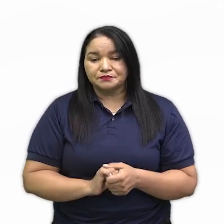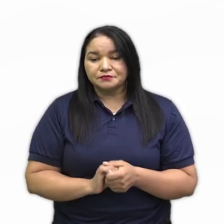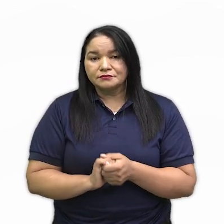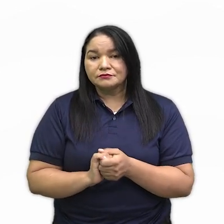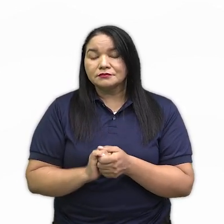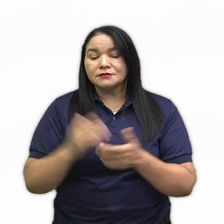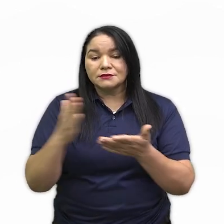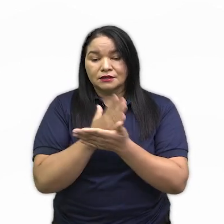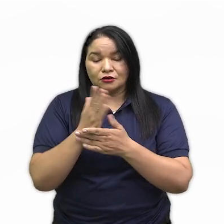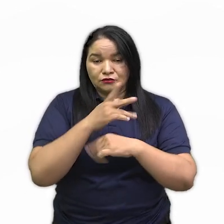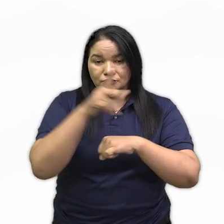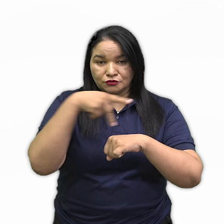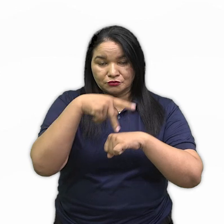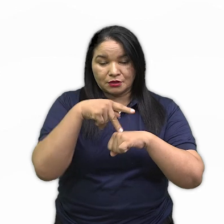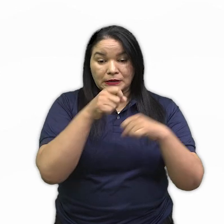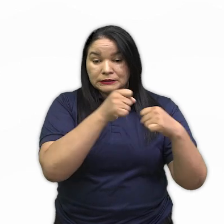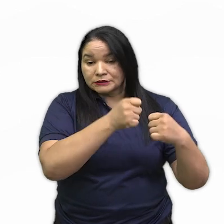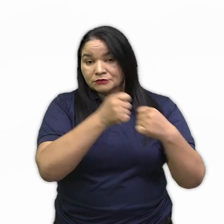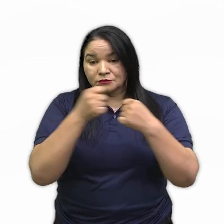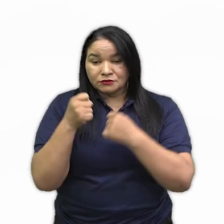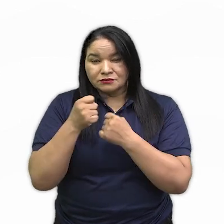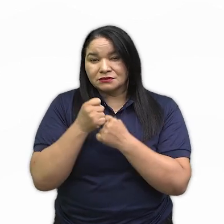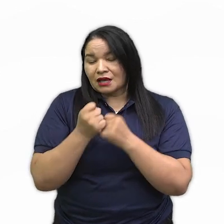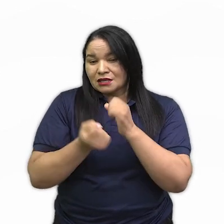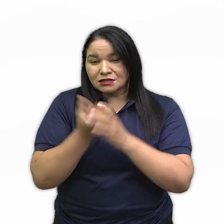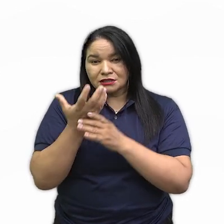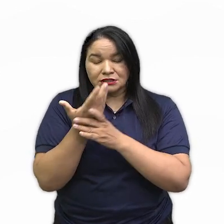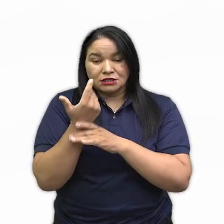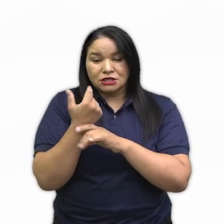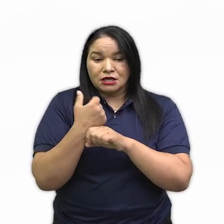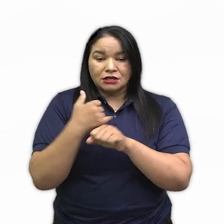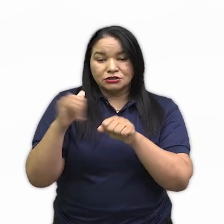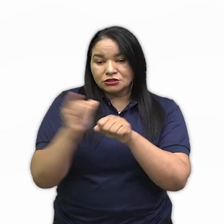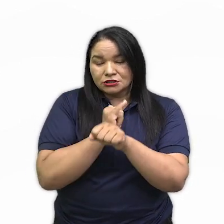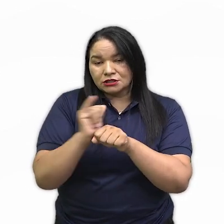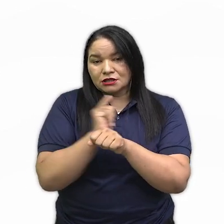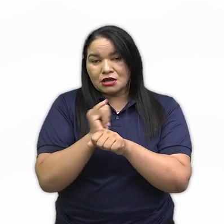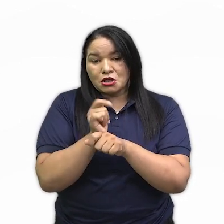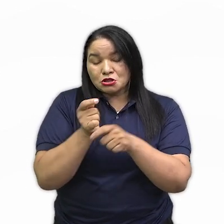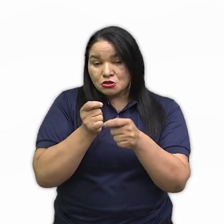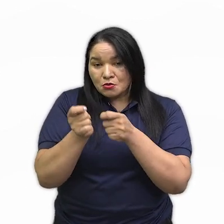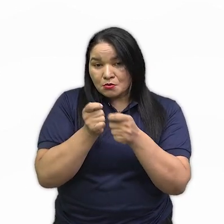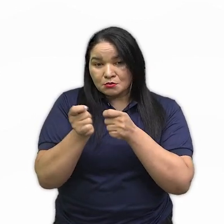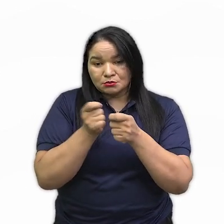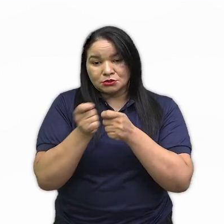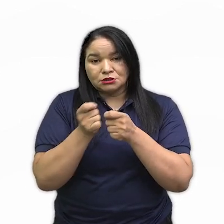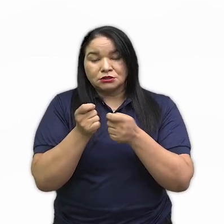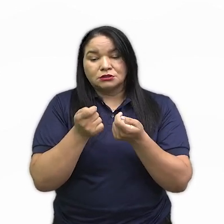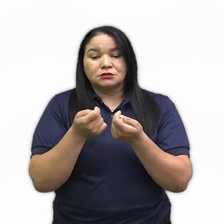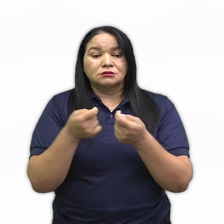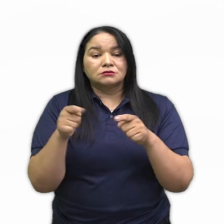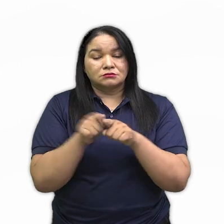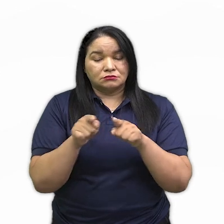superpotências, pelas potências, para criarem ali estratégias de domínio e de controle territorial.